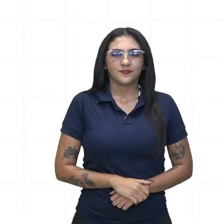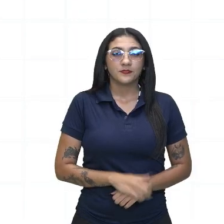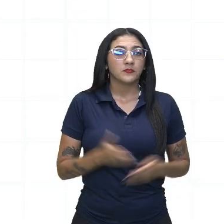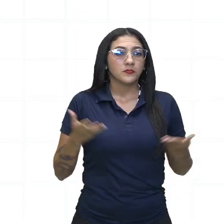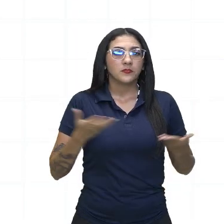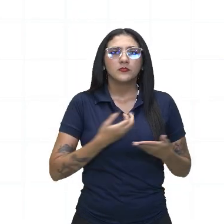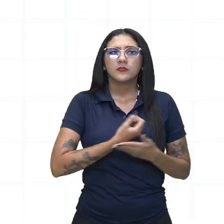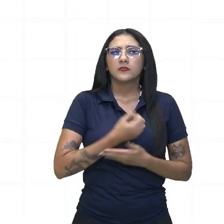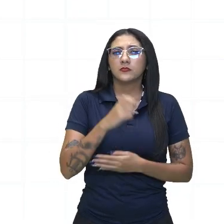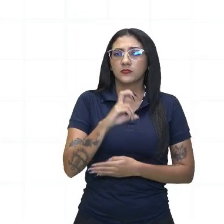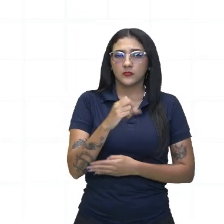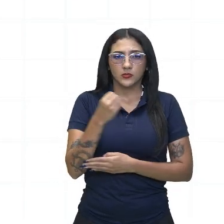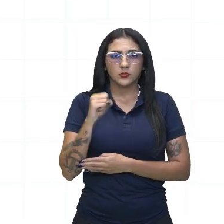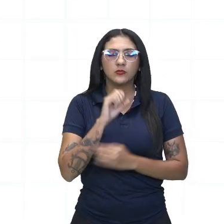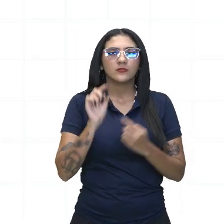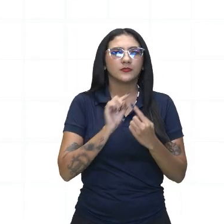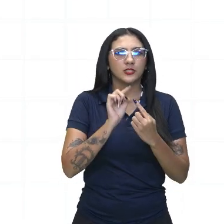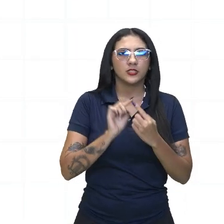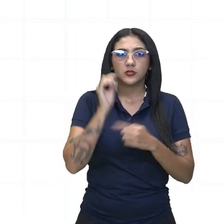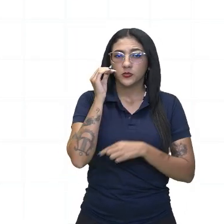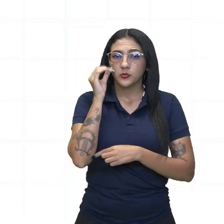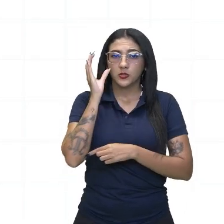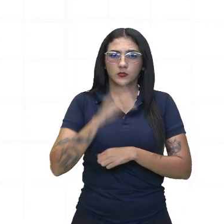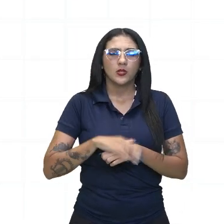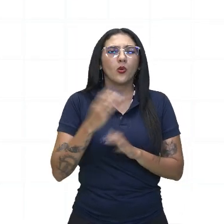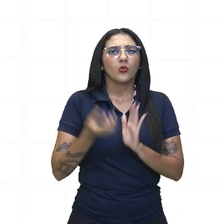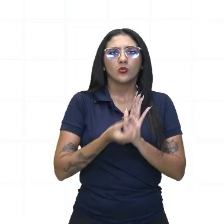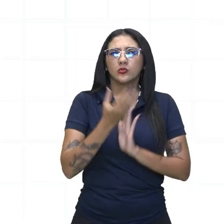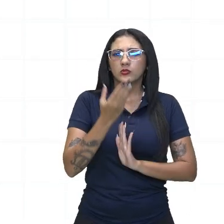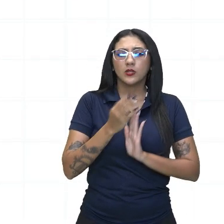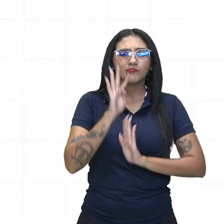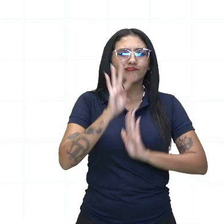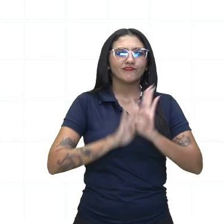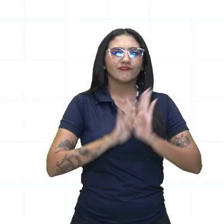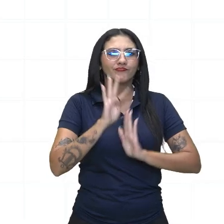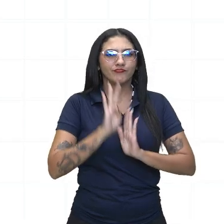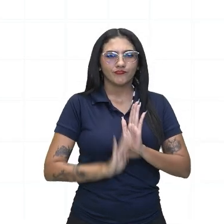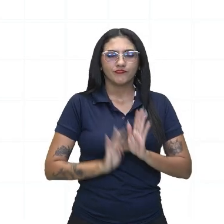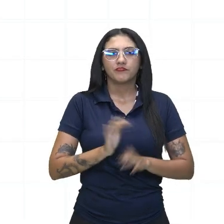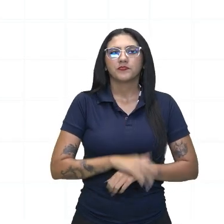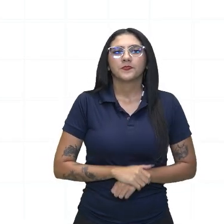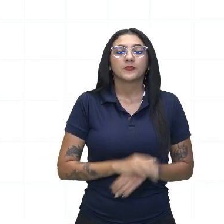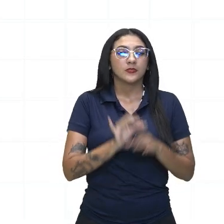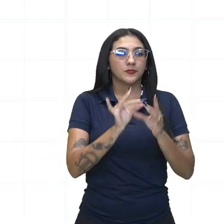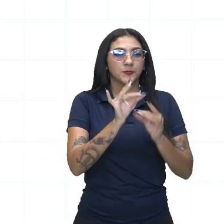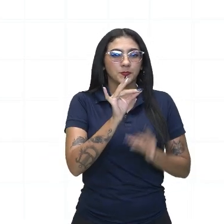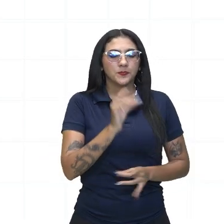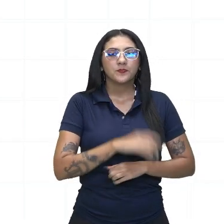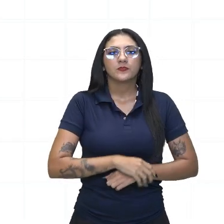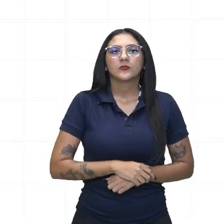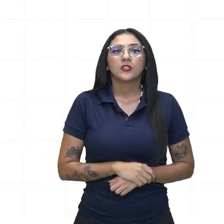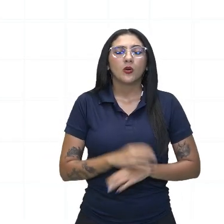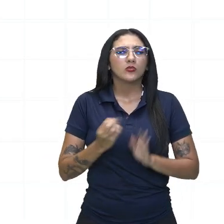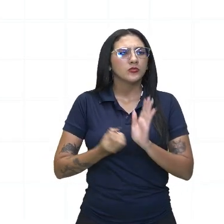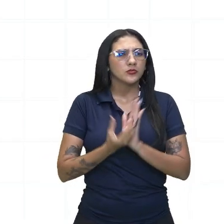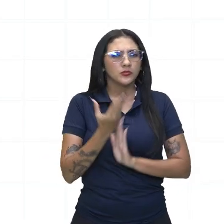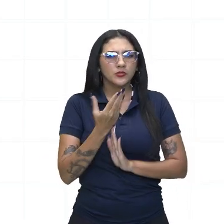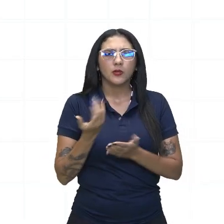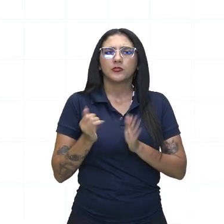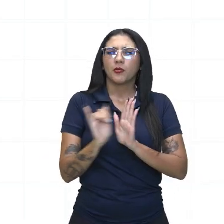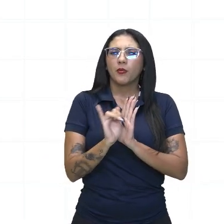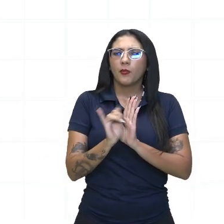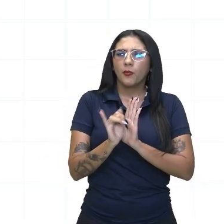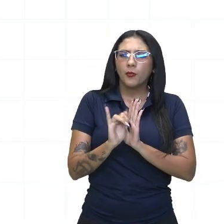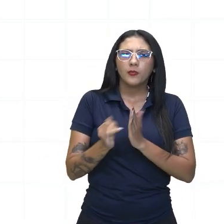Aula 58, com o objeto de conhecimento, construção da textualidade. E o nosso detalhamento, construção de